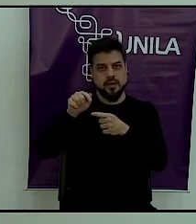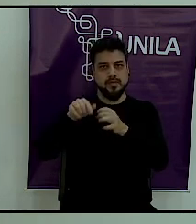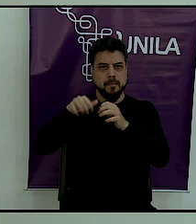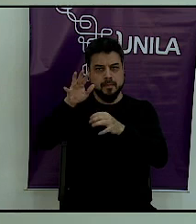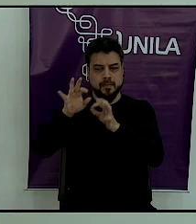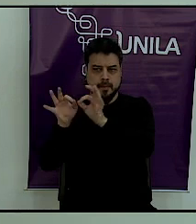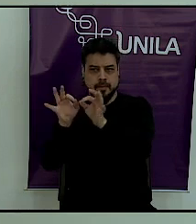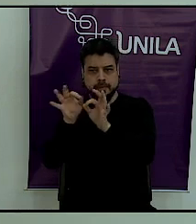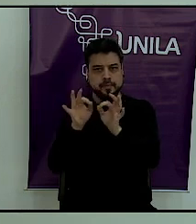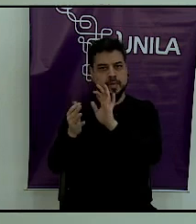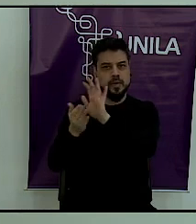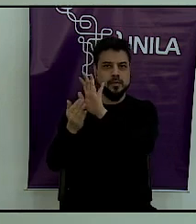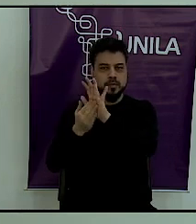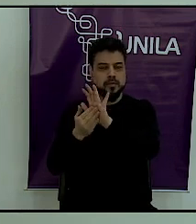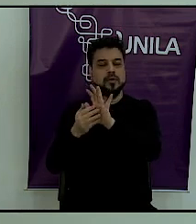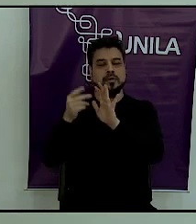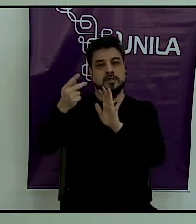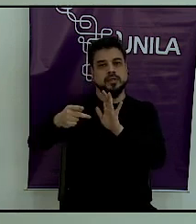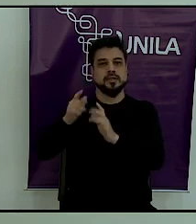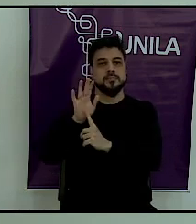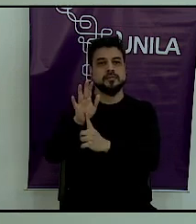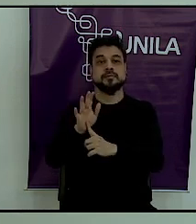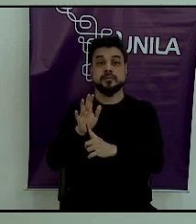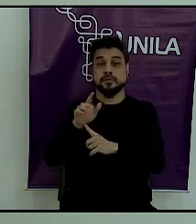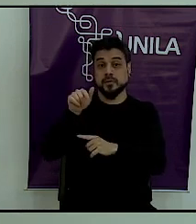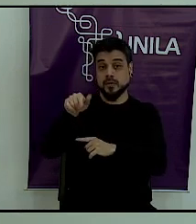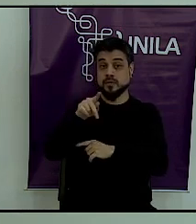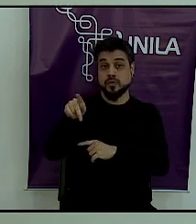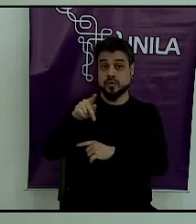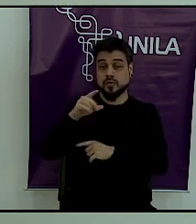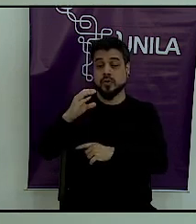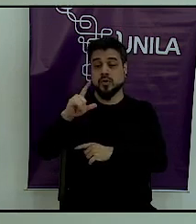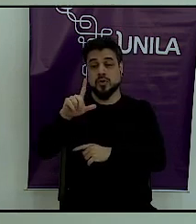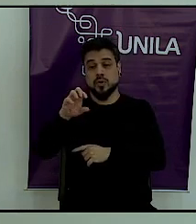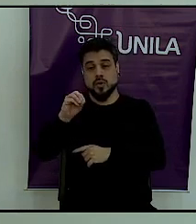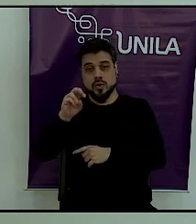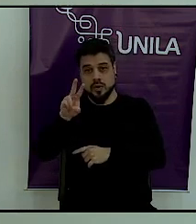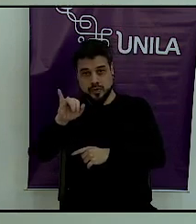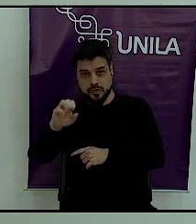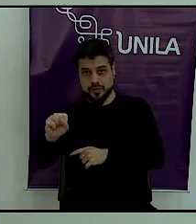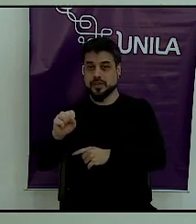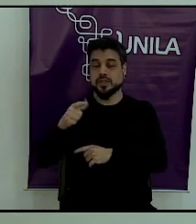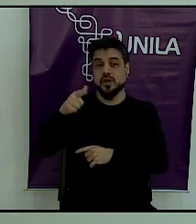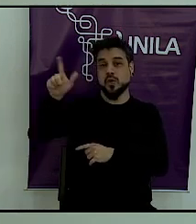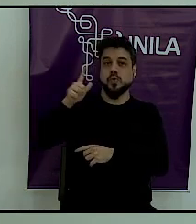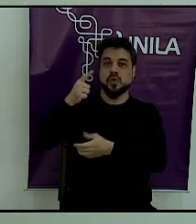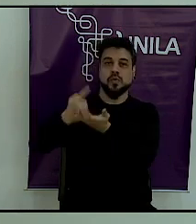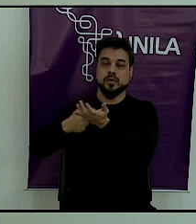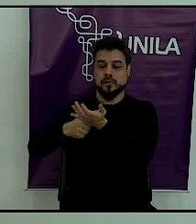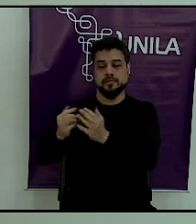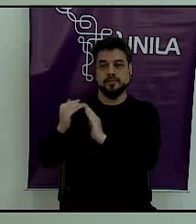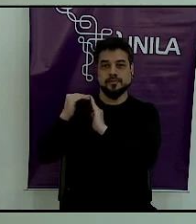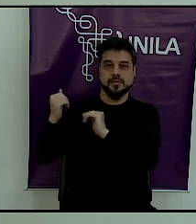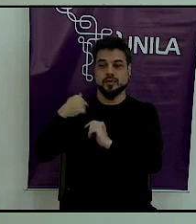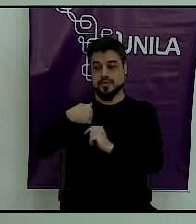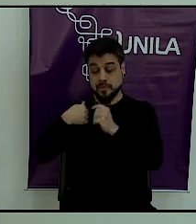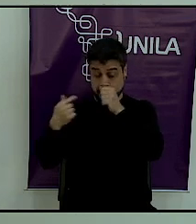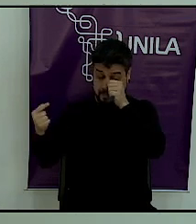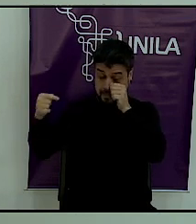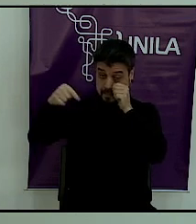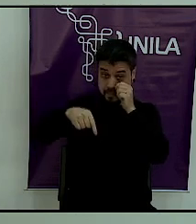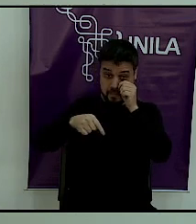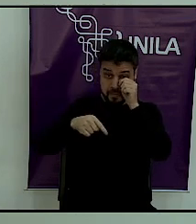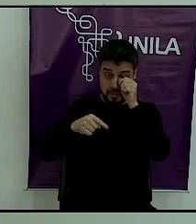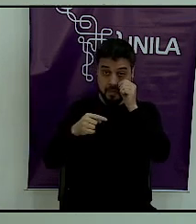proposta que eu estou apresentando hoje. O professor Clóvis hoje tem um outro compromisso, então não pôde comparecer e solicitou que um